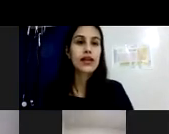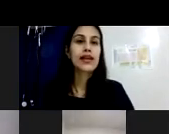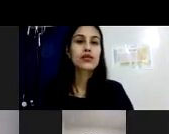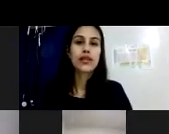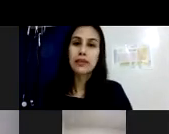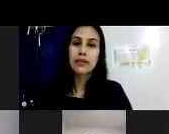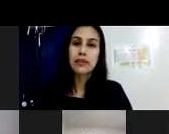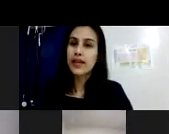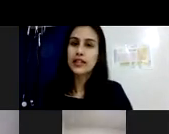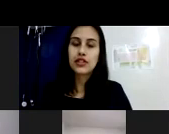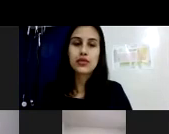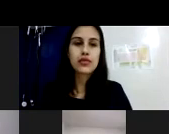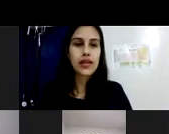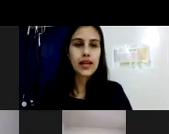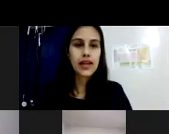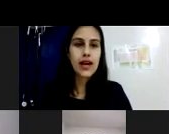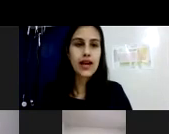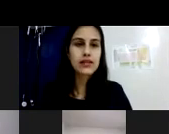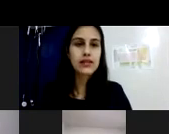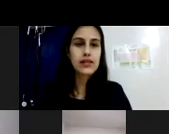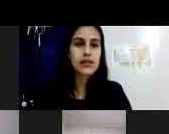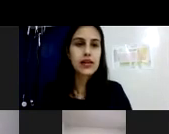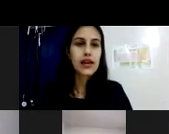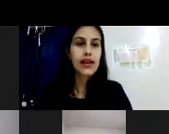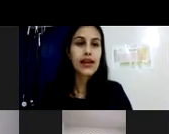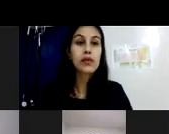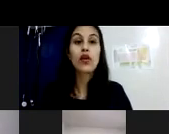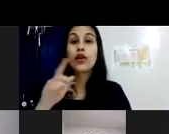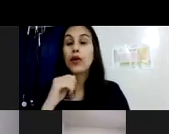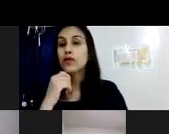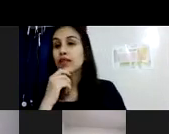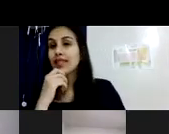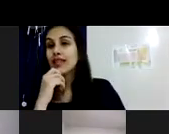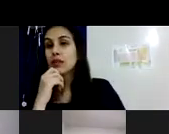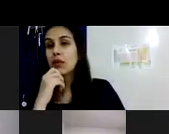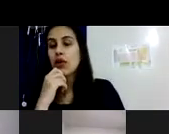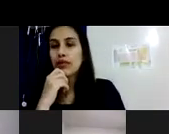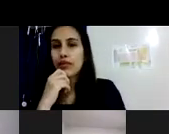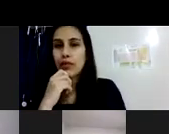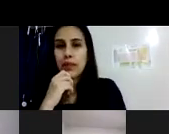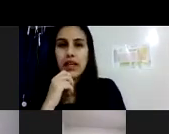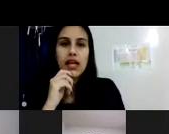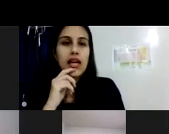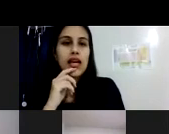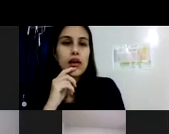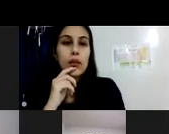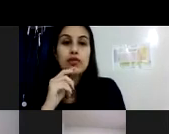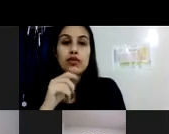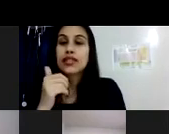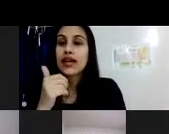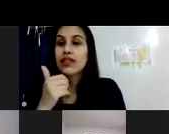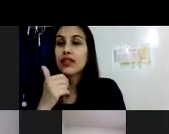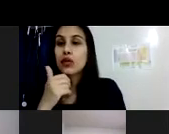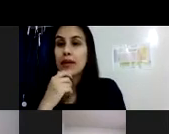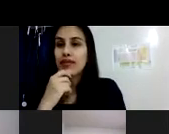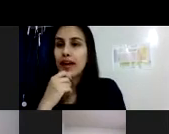O que mais? Os tapetes, os degraus. Como que eu posso fixar esse móvel? Eu posso